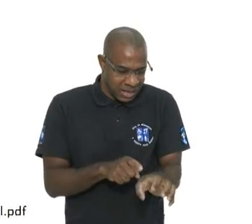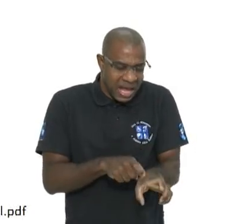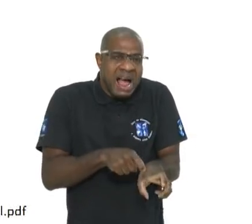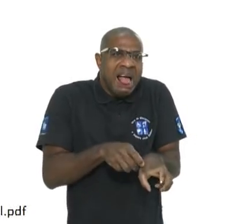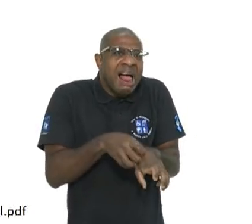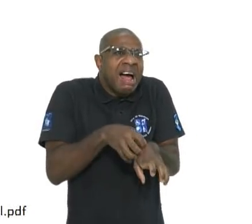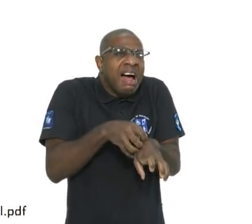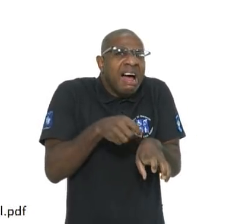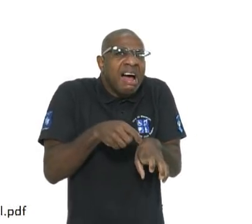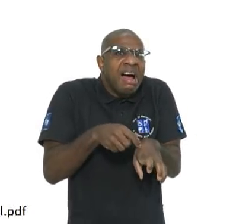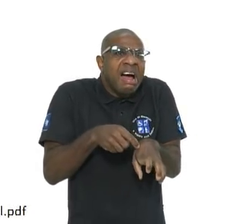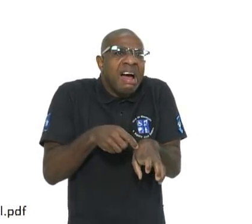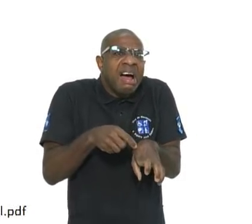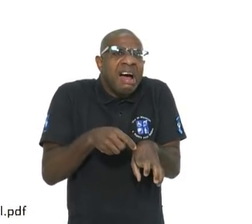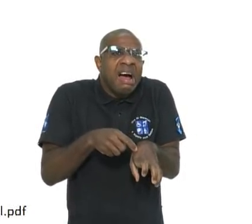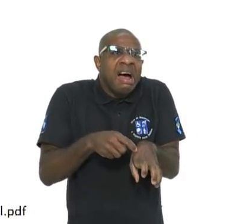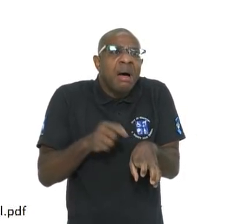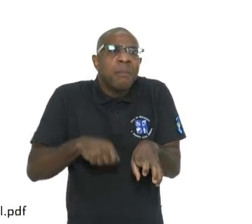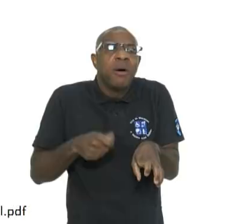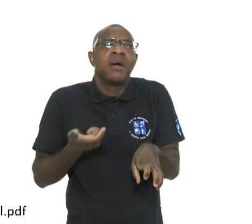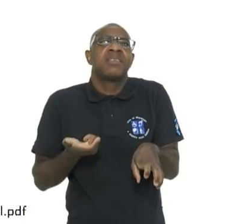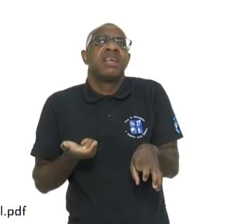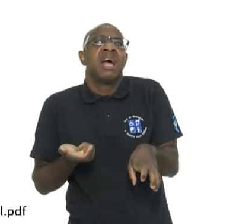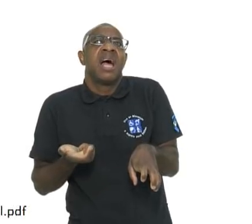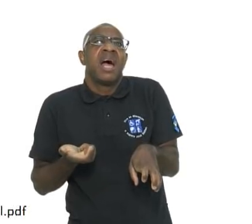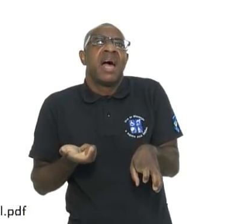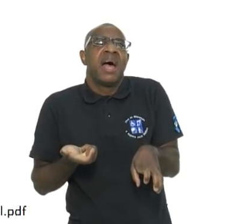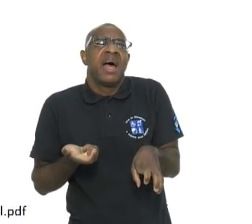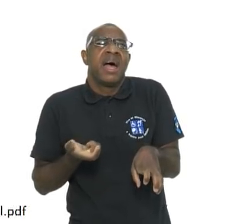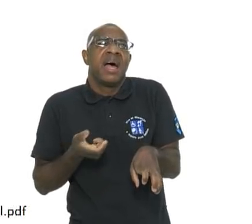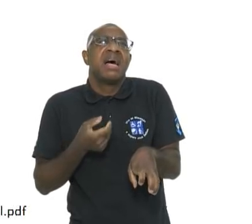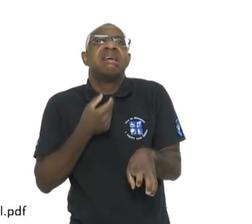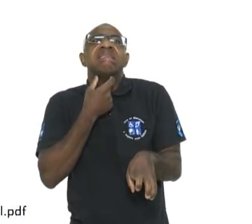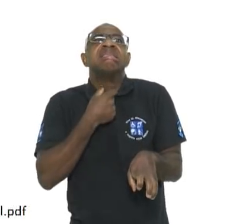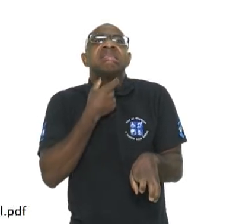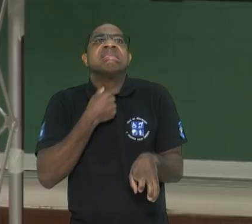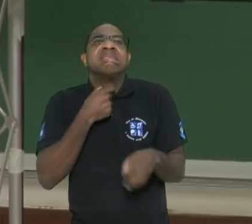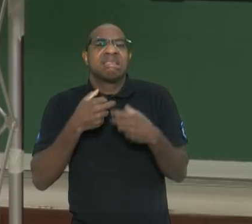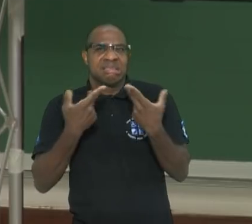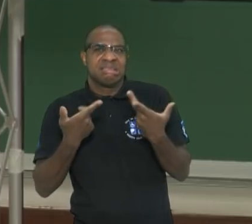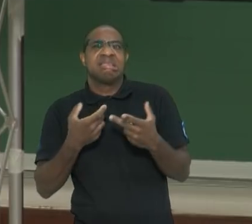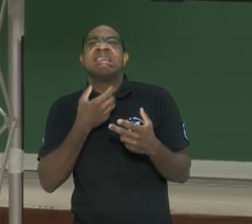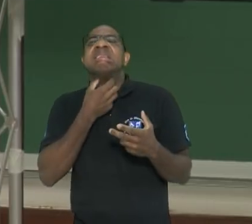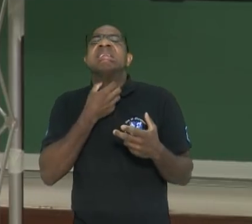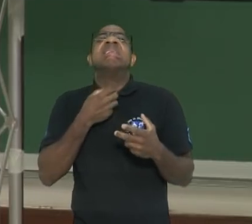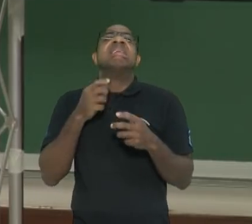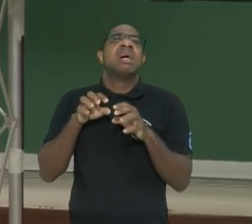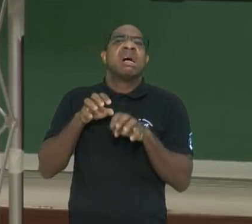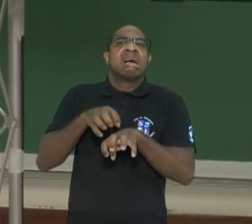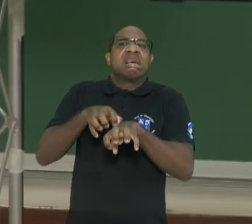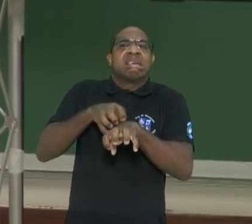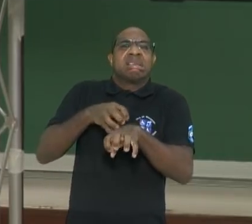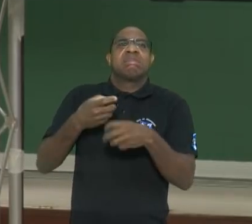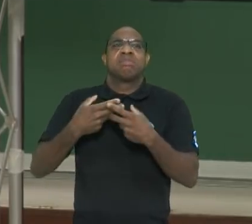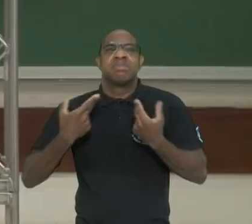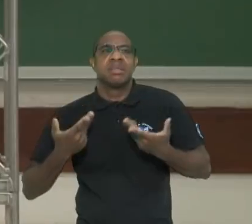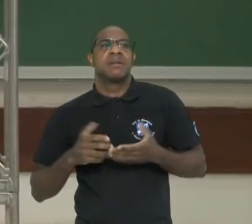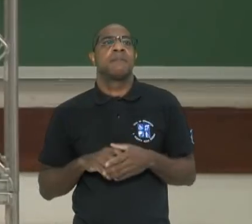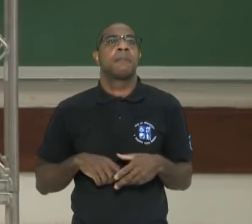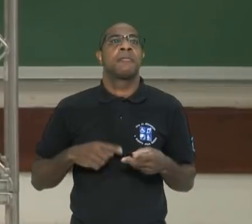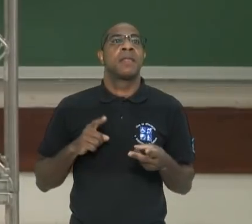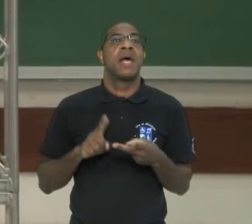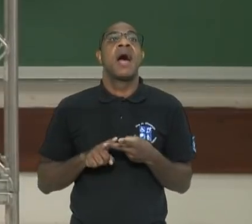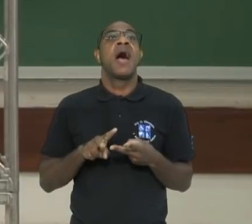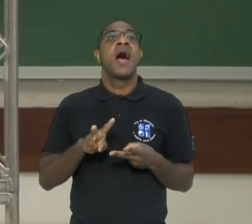feridinha, mal-estar na garganta, causa um pouco de obstrução nas vias aéreas, e a visceral que é um pouco mais séria, porque